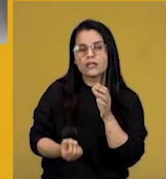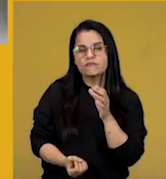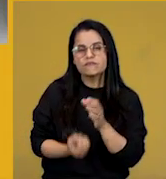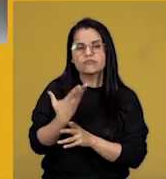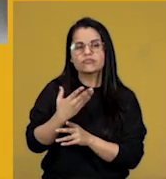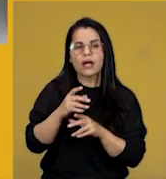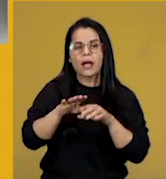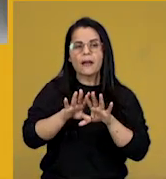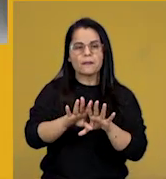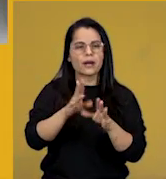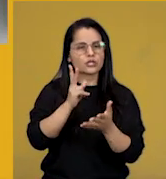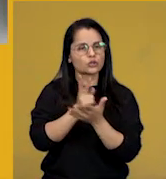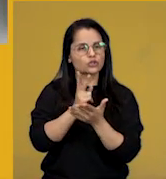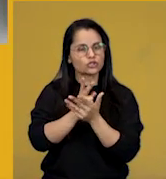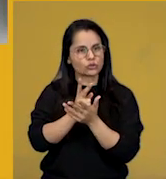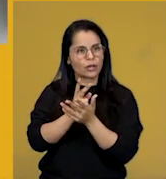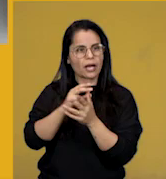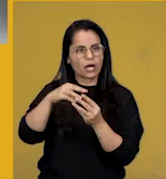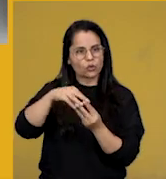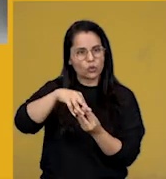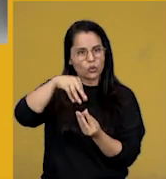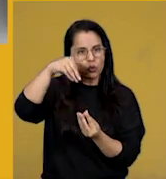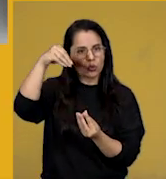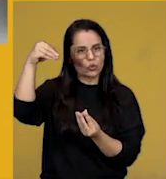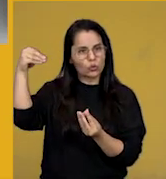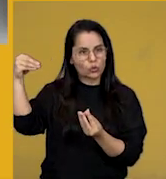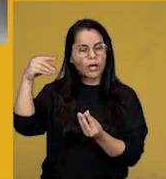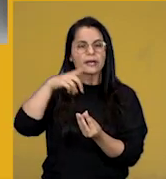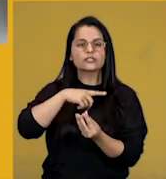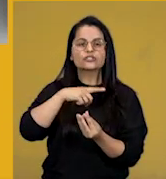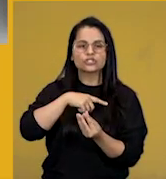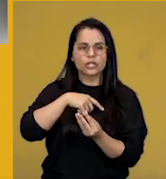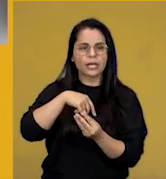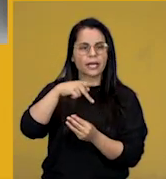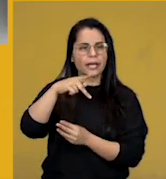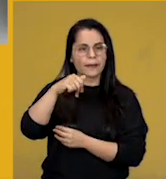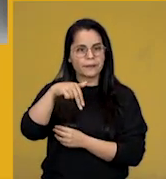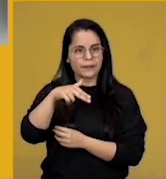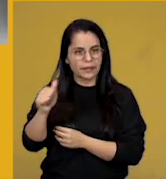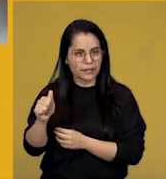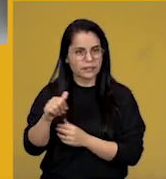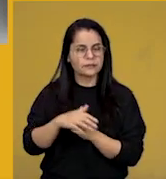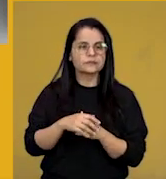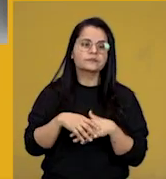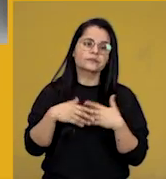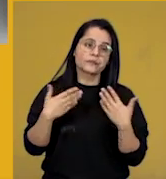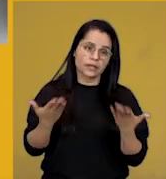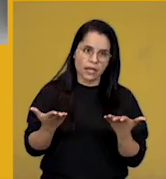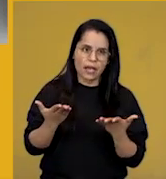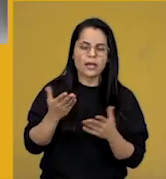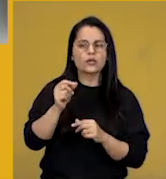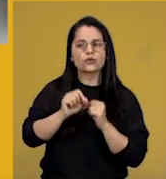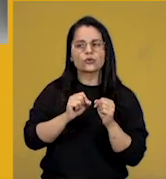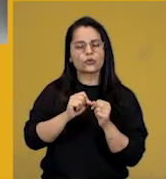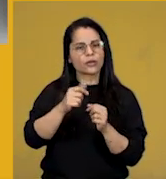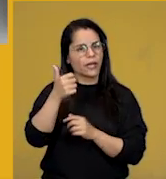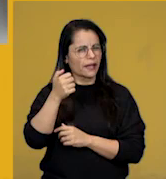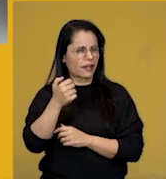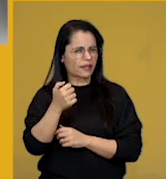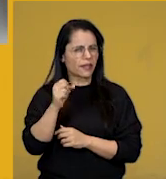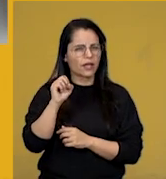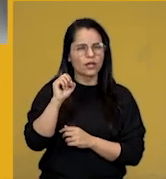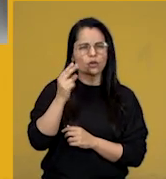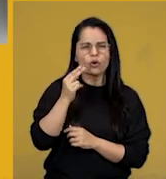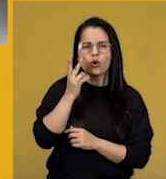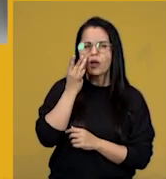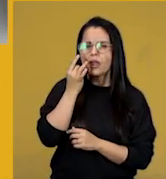inventada, mas eles continuaram fazendo a haste dela com a pena. E a pena, ao invés de chamar caneta ou lápis,